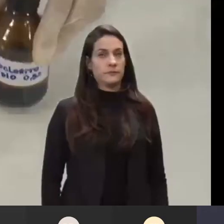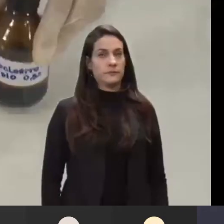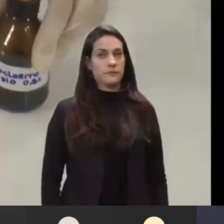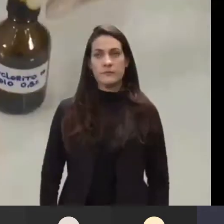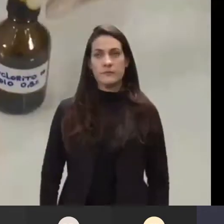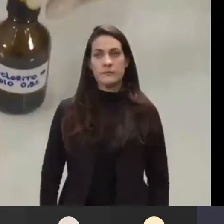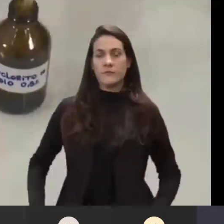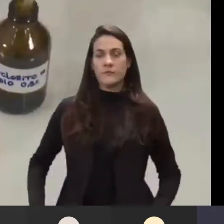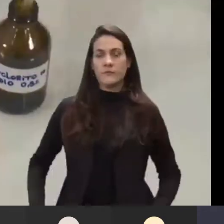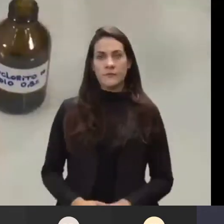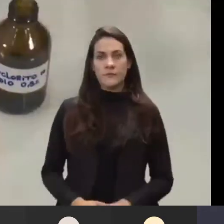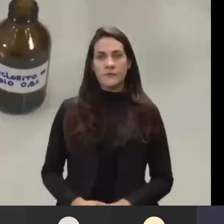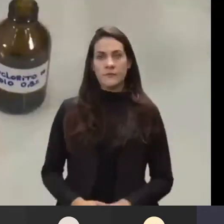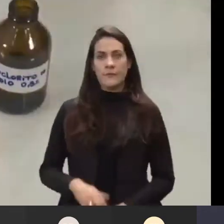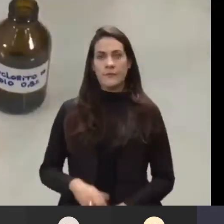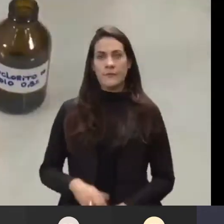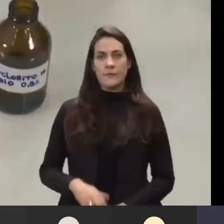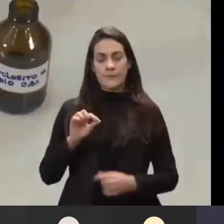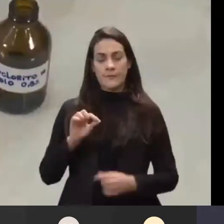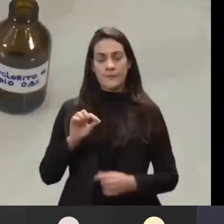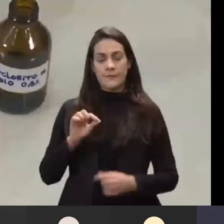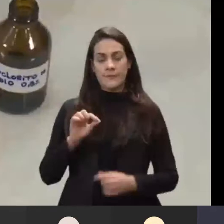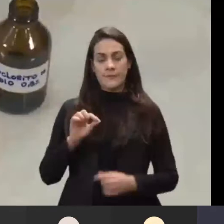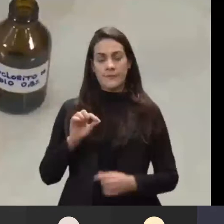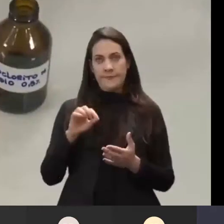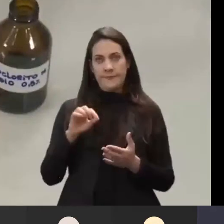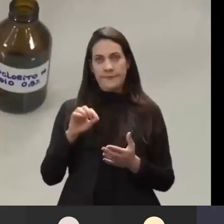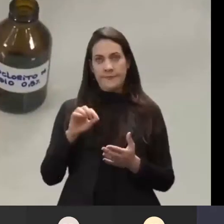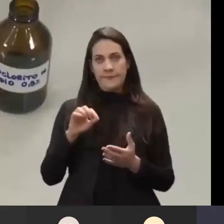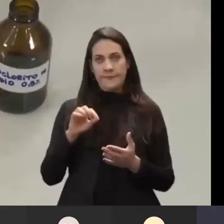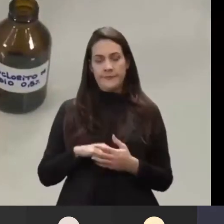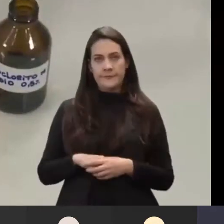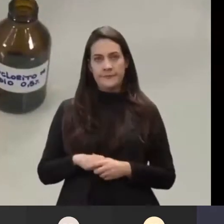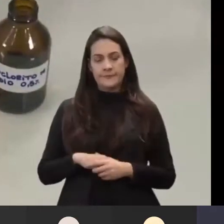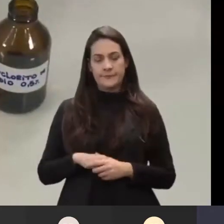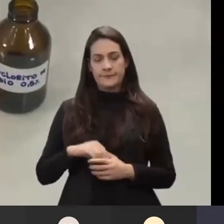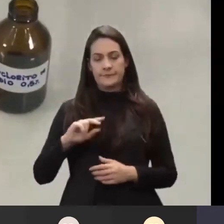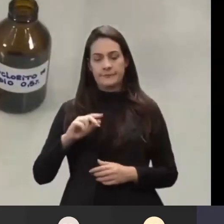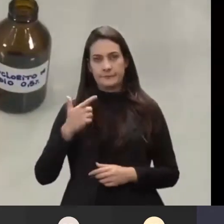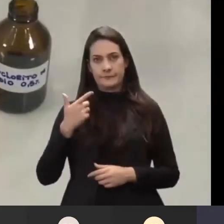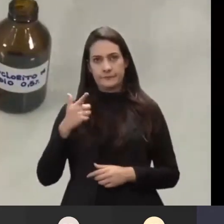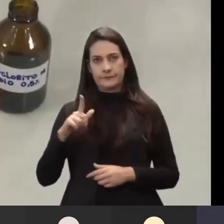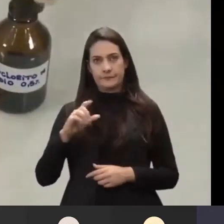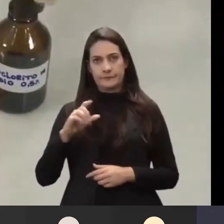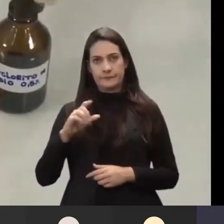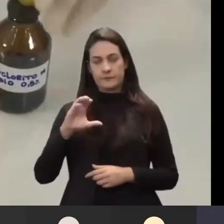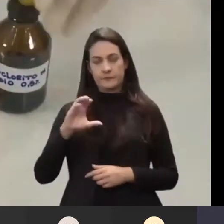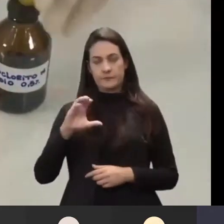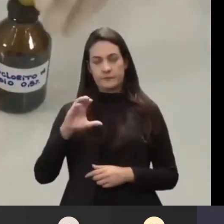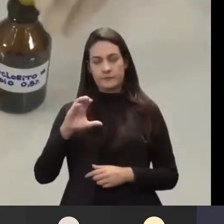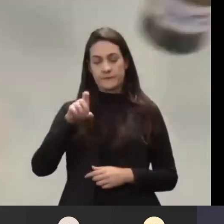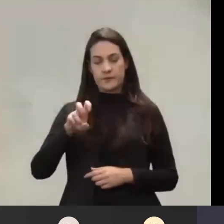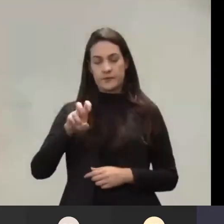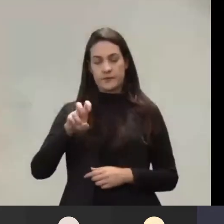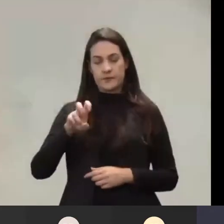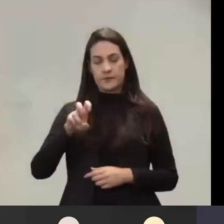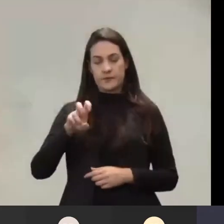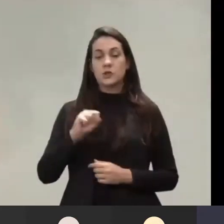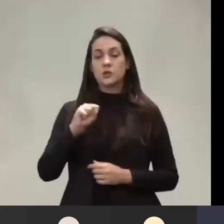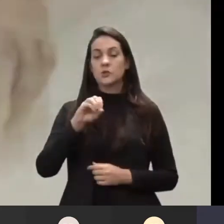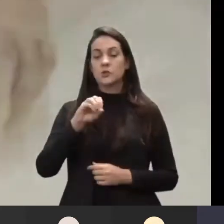Então, nós temos outro disco de papel com uma solução de hipoclorito de sódio a 0,5%.